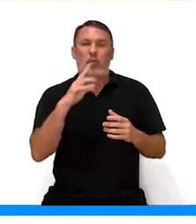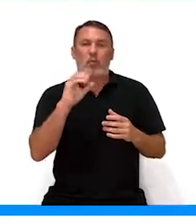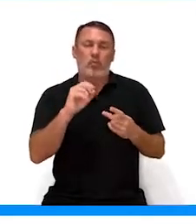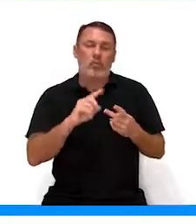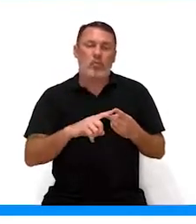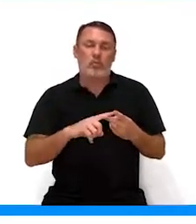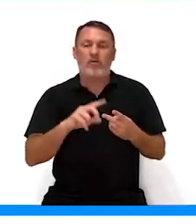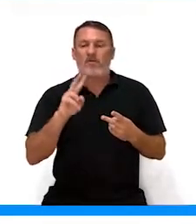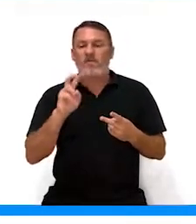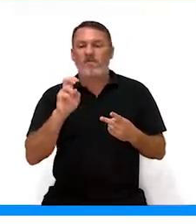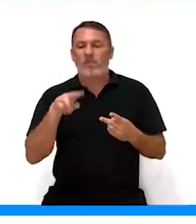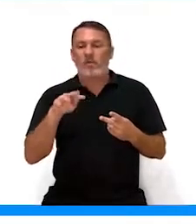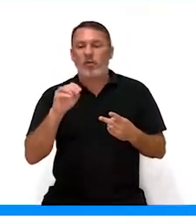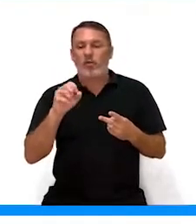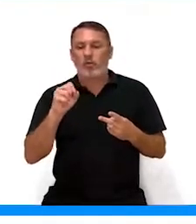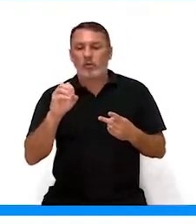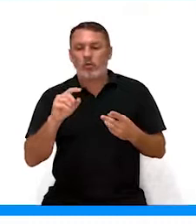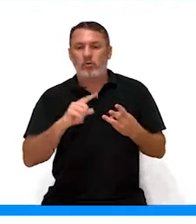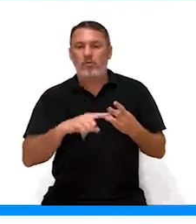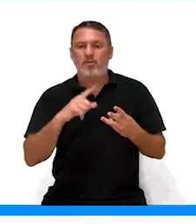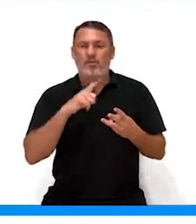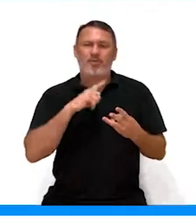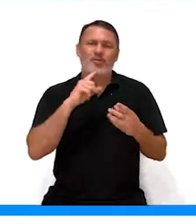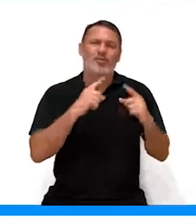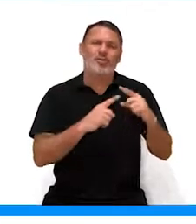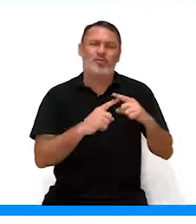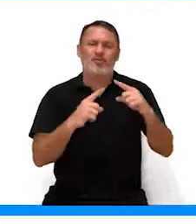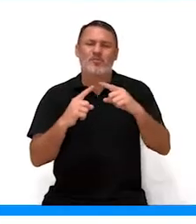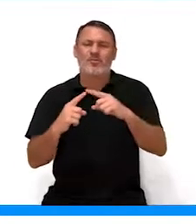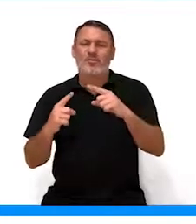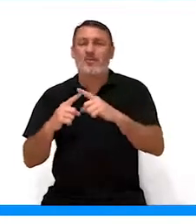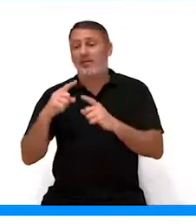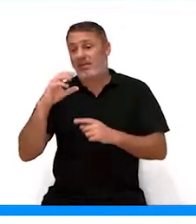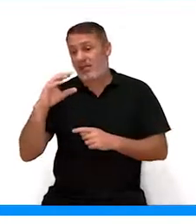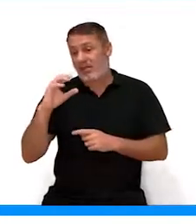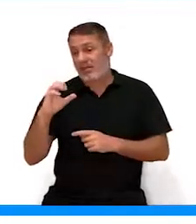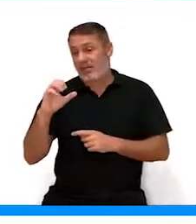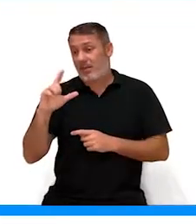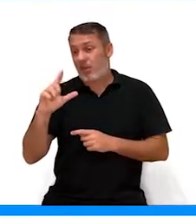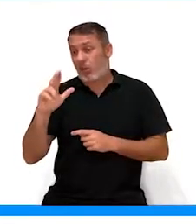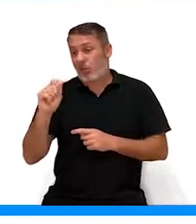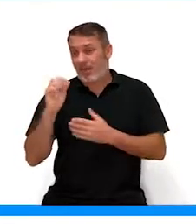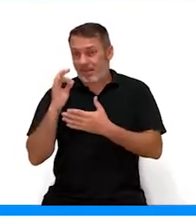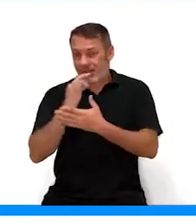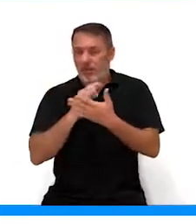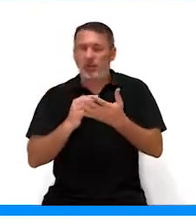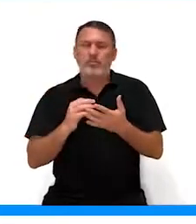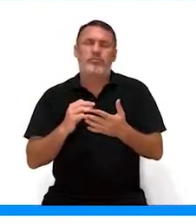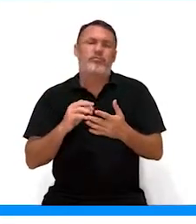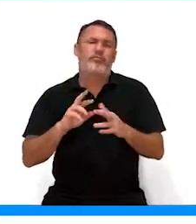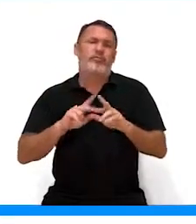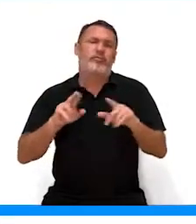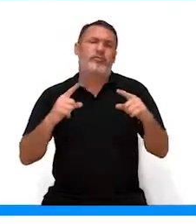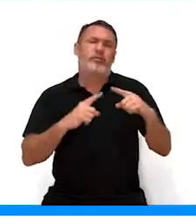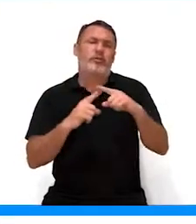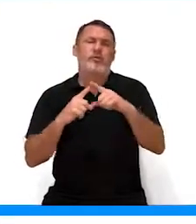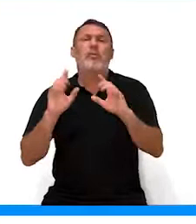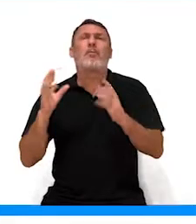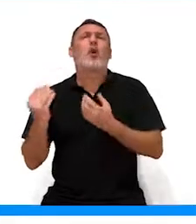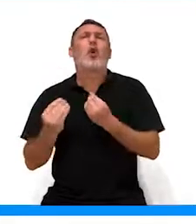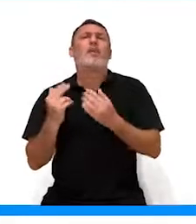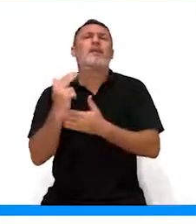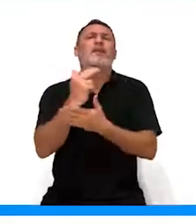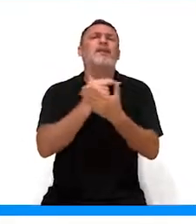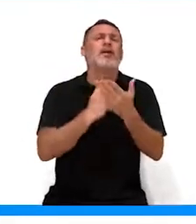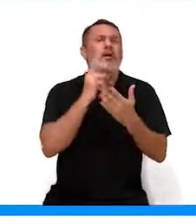vão apresentar formato cúbico, formato prismático. Então, tem vários tipos de célula. E isso vai depender da